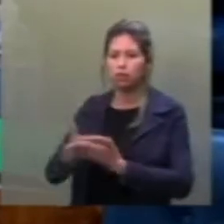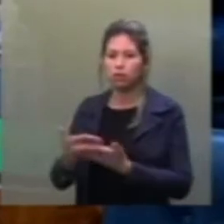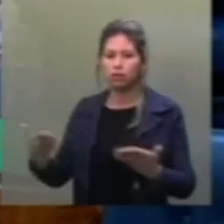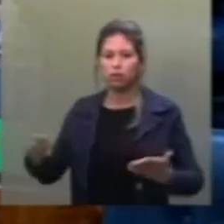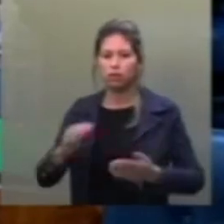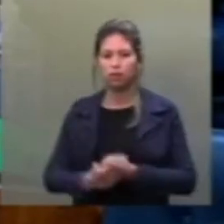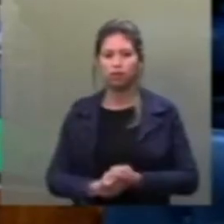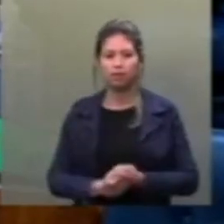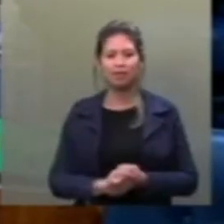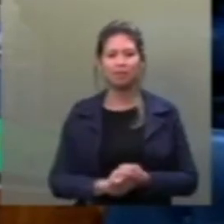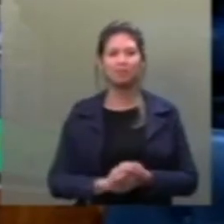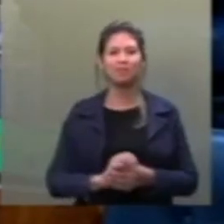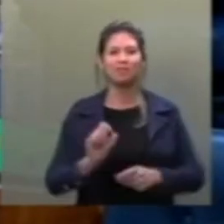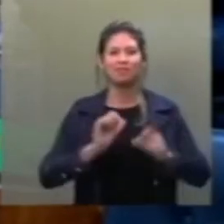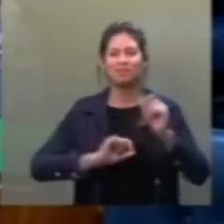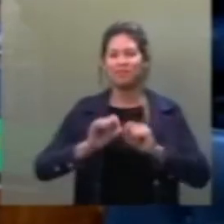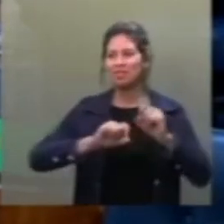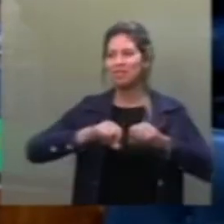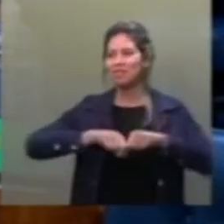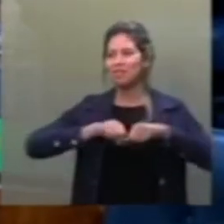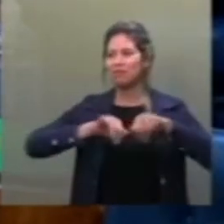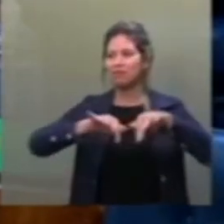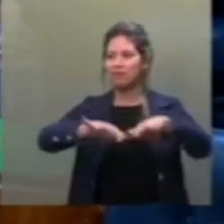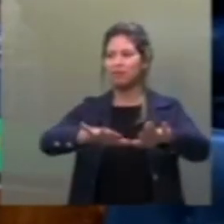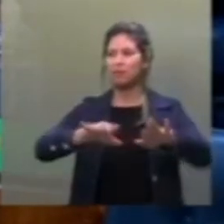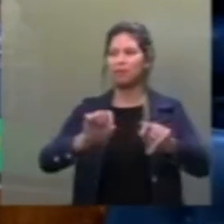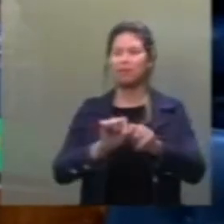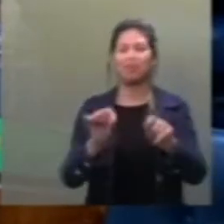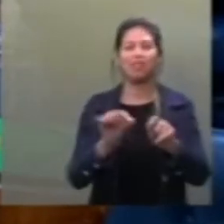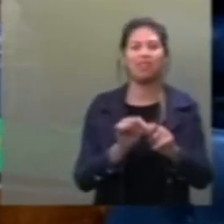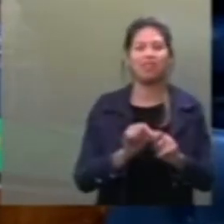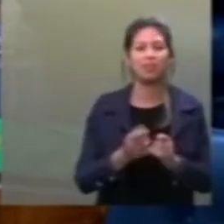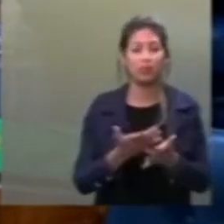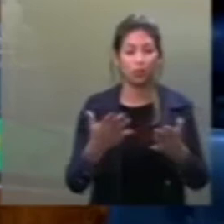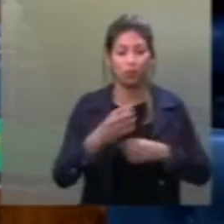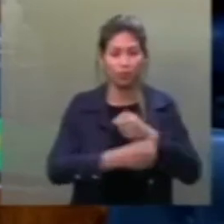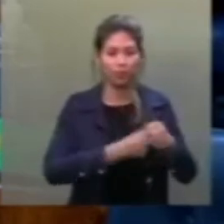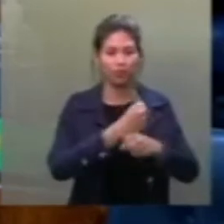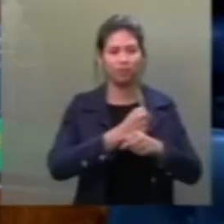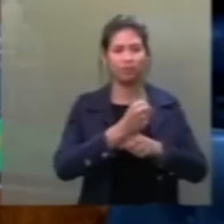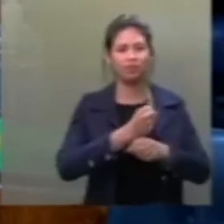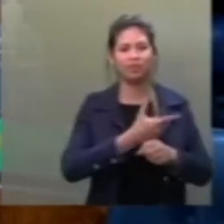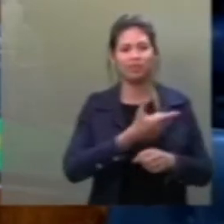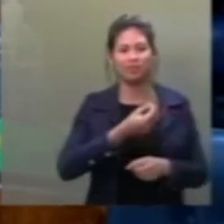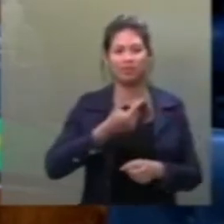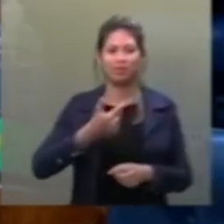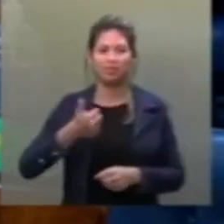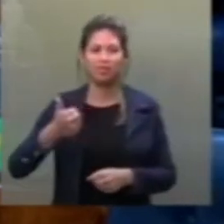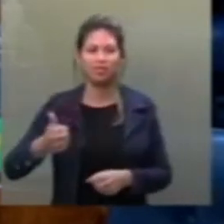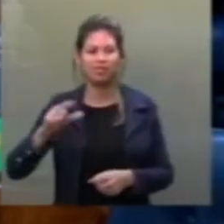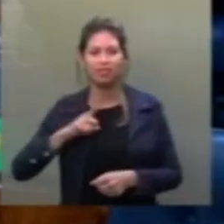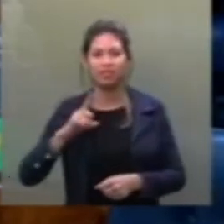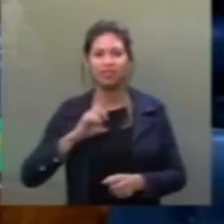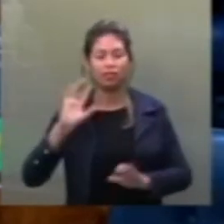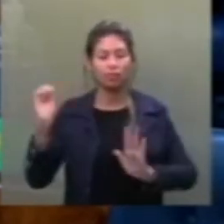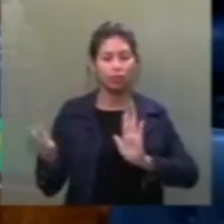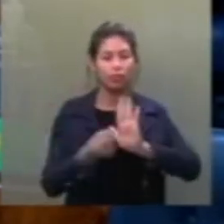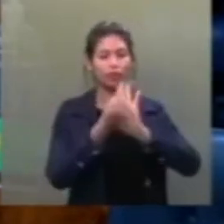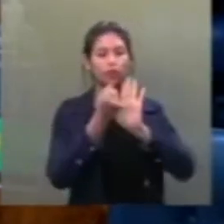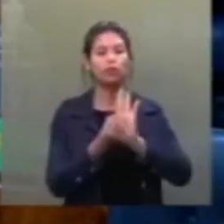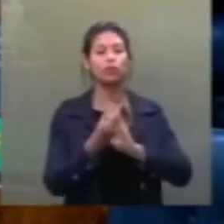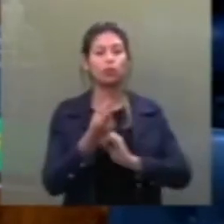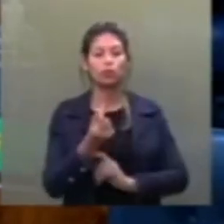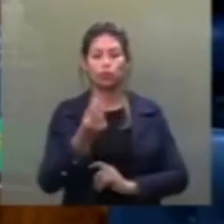ainda presidente da Medida Provisória nº 1091 2021 que fixa o novo valor do salário mínimo